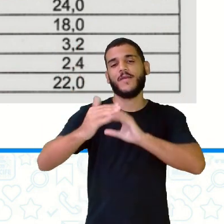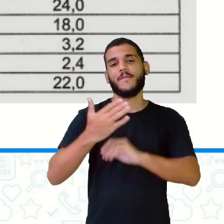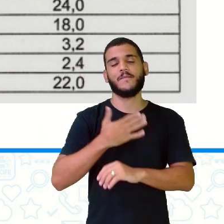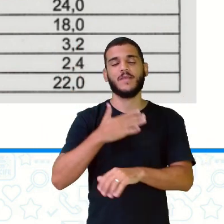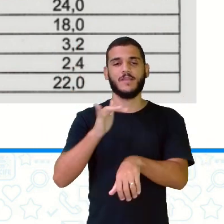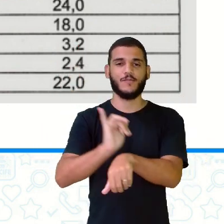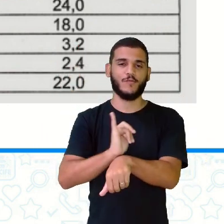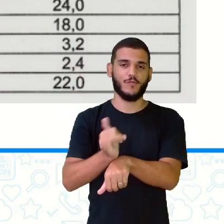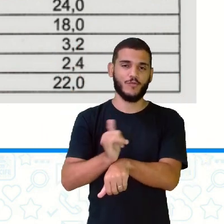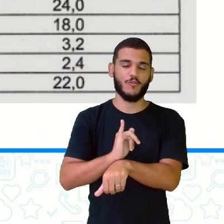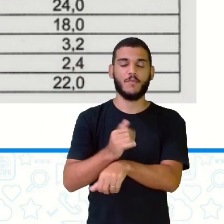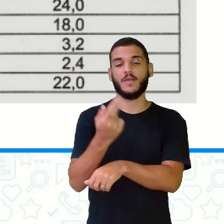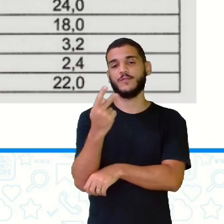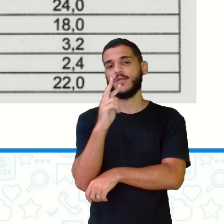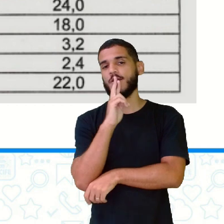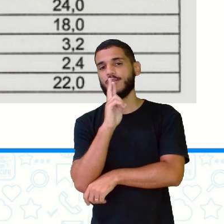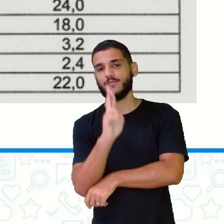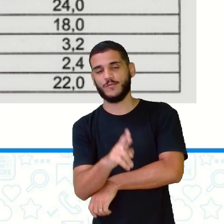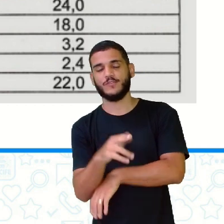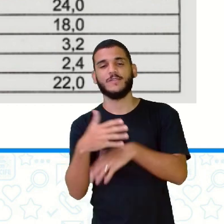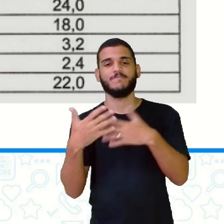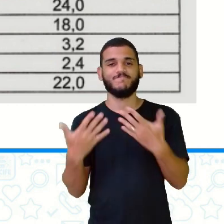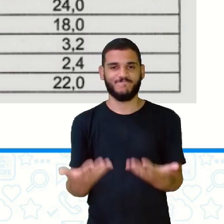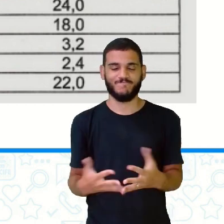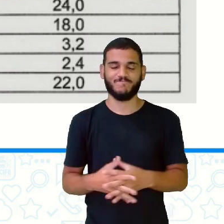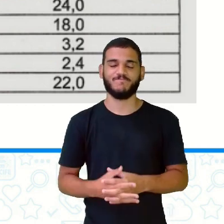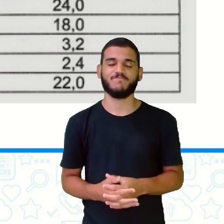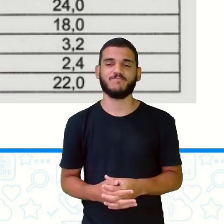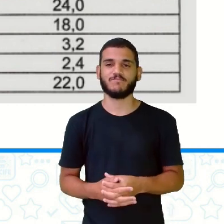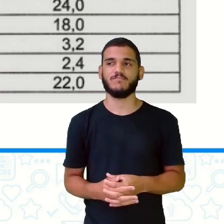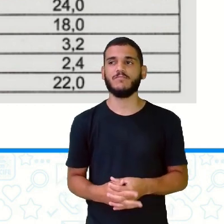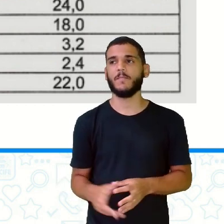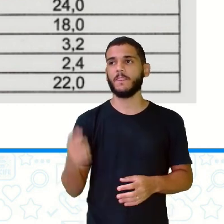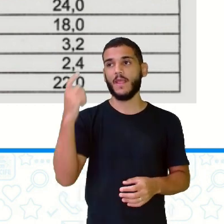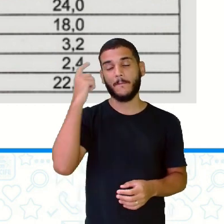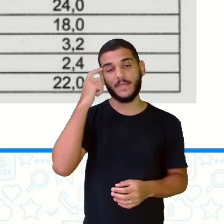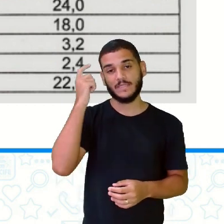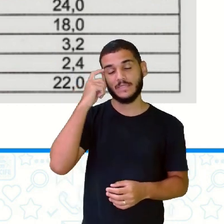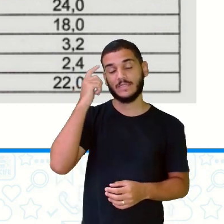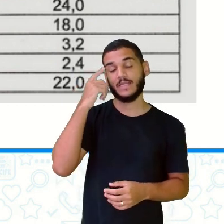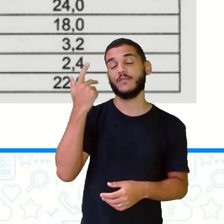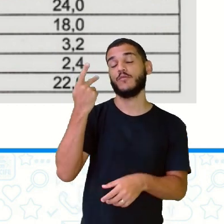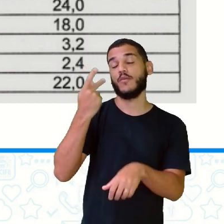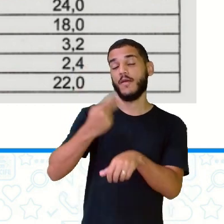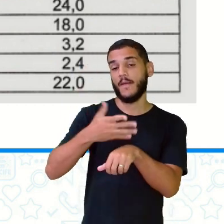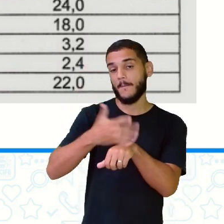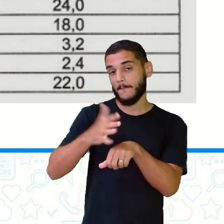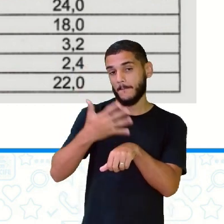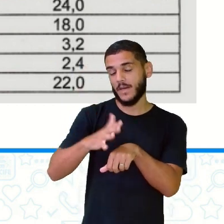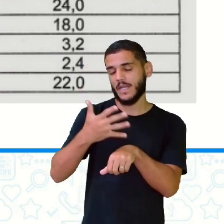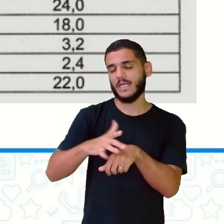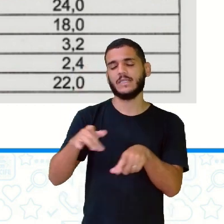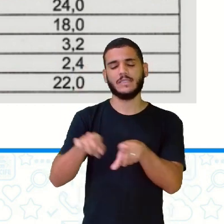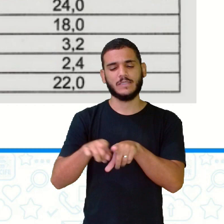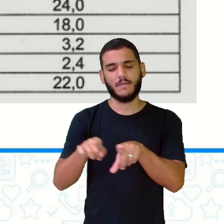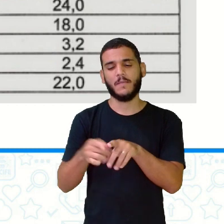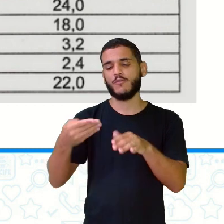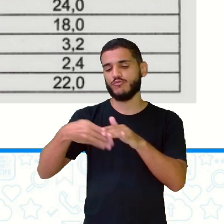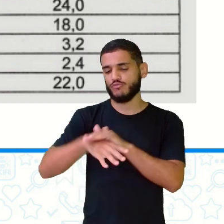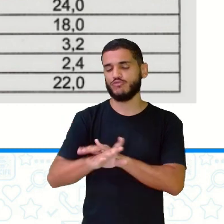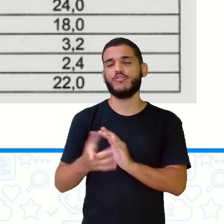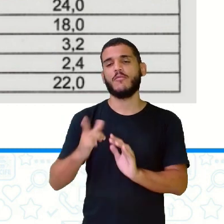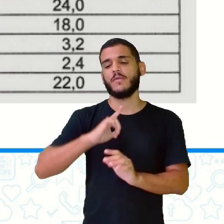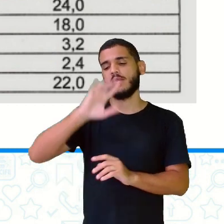no YouTube a sua resposta. Pensando nos seus hábitos e levando em consideração os dados da